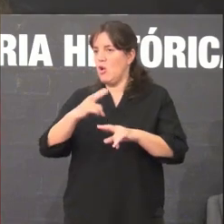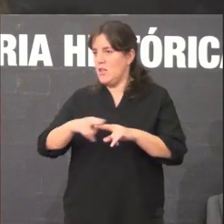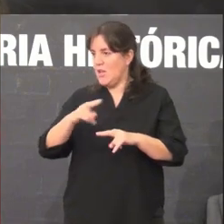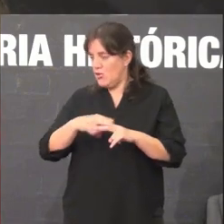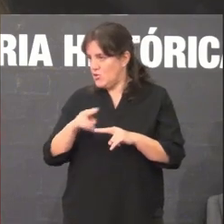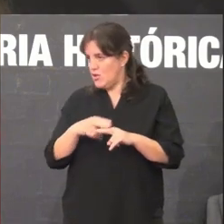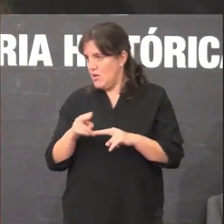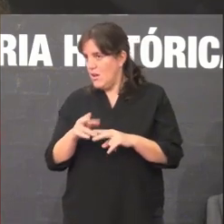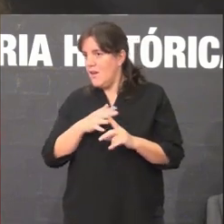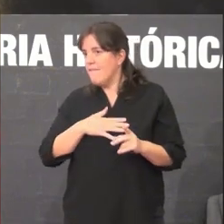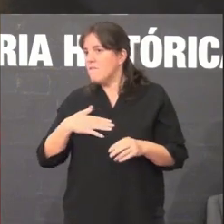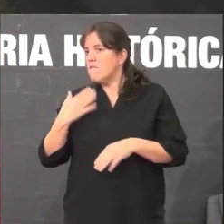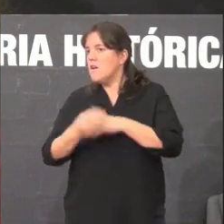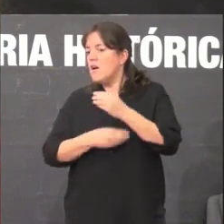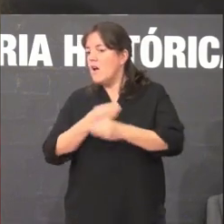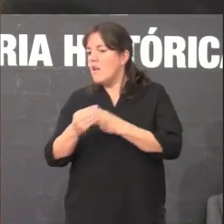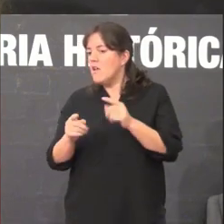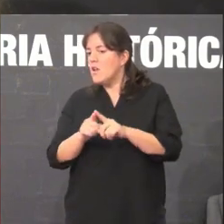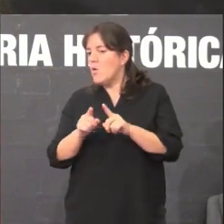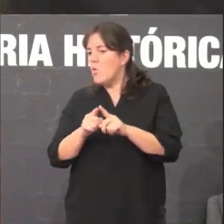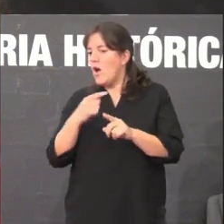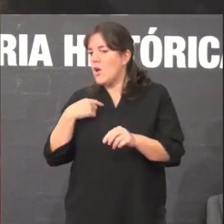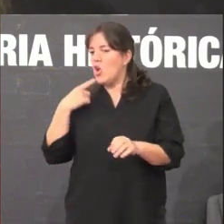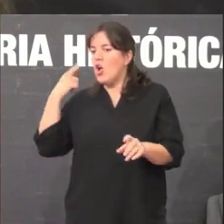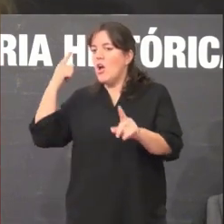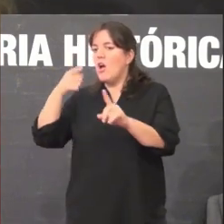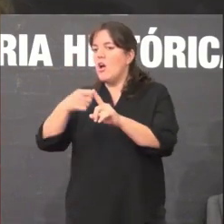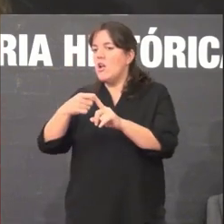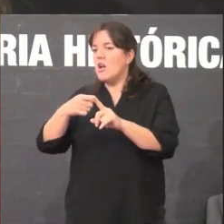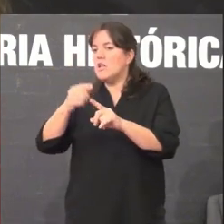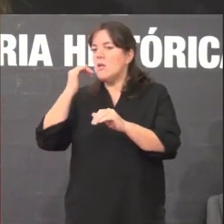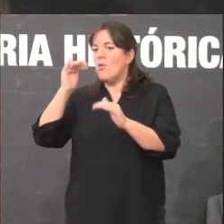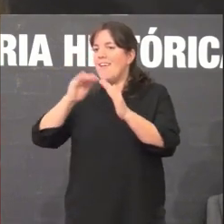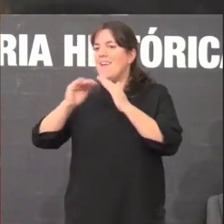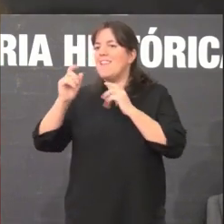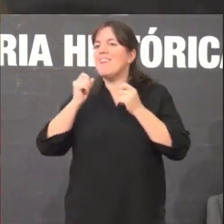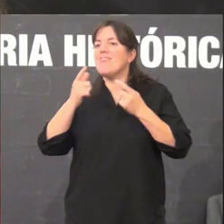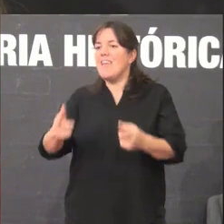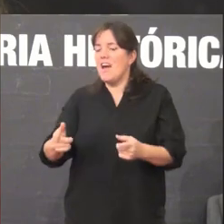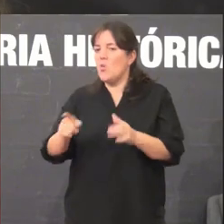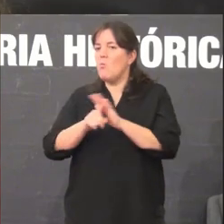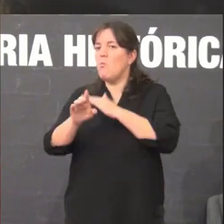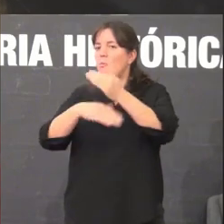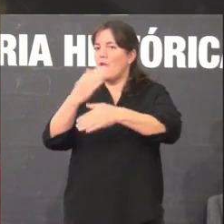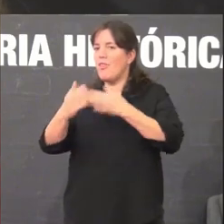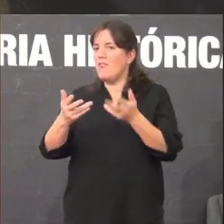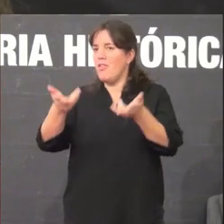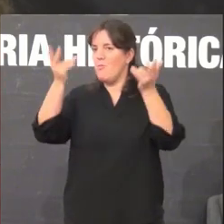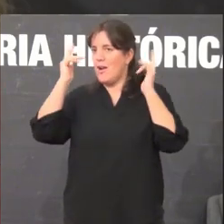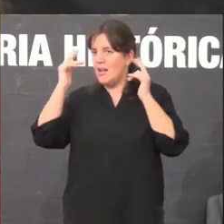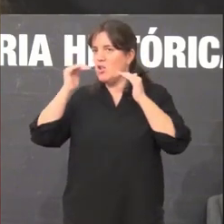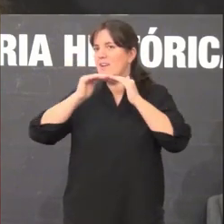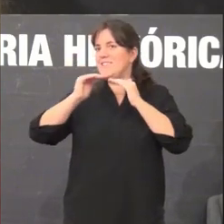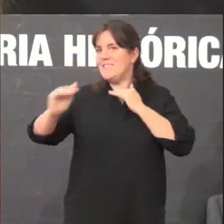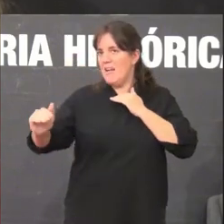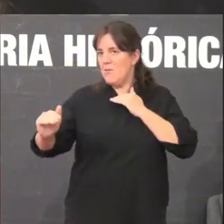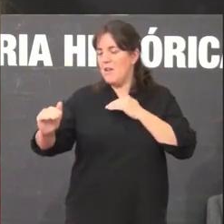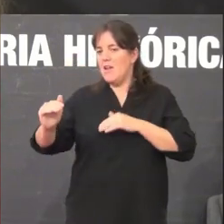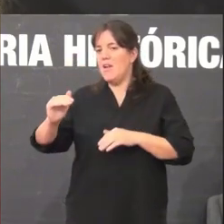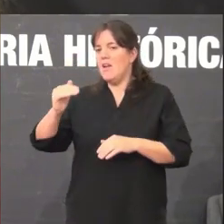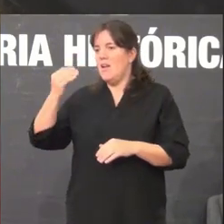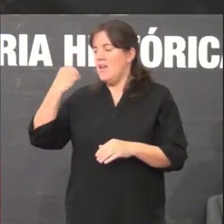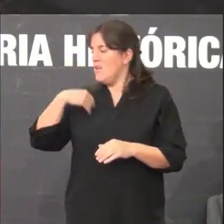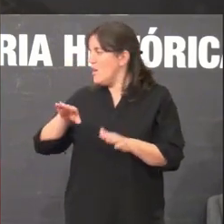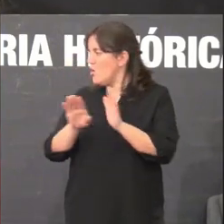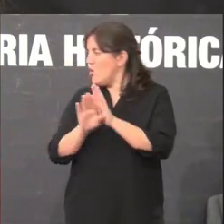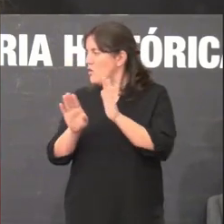que era considerado incompatível com o objetivo de estabelecer em Espanha um regime democrático, estável e duradouro,